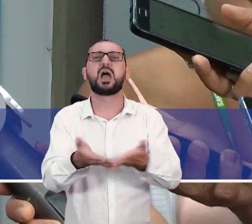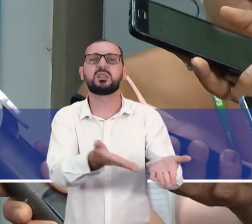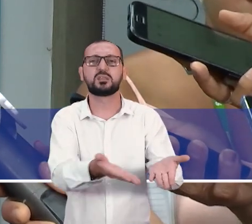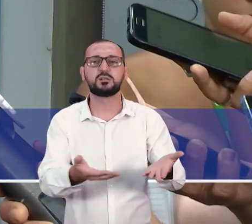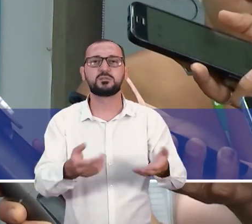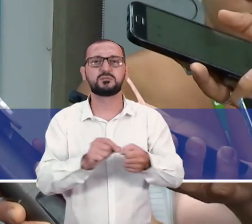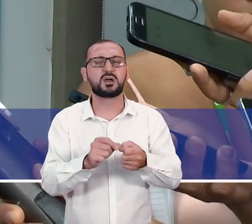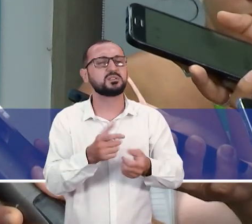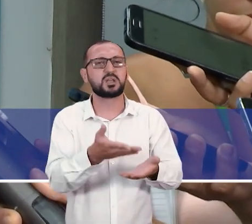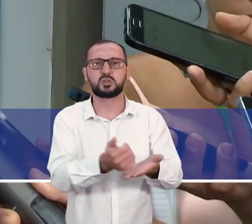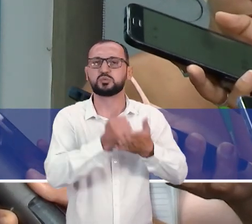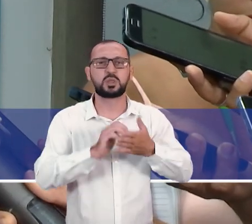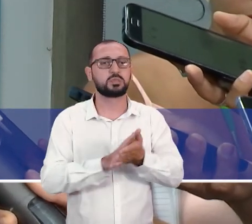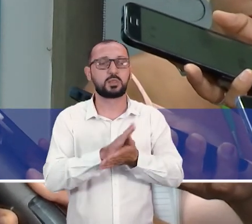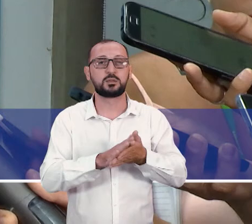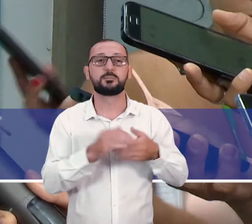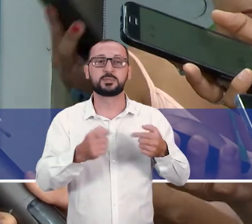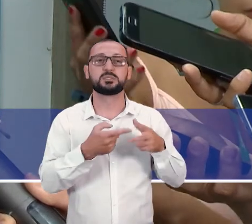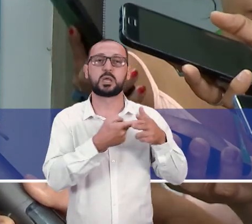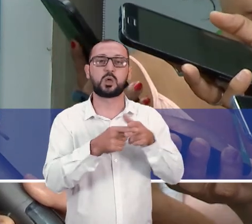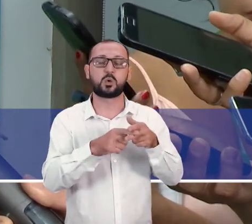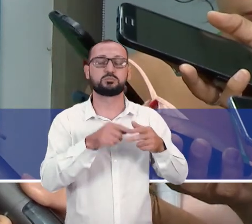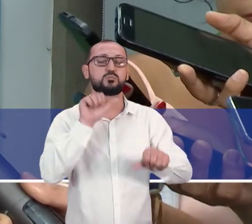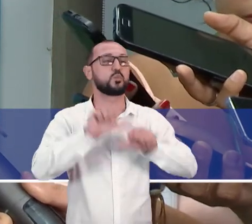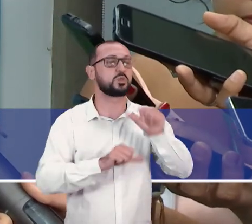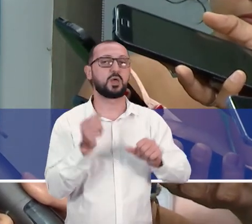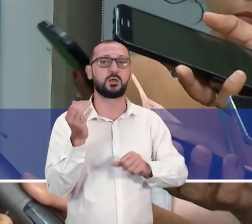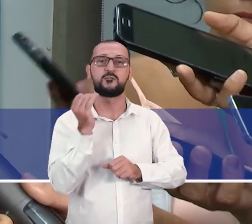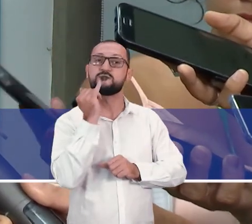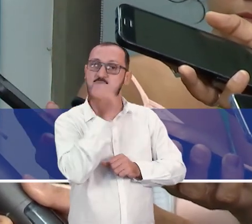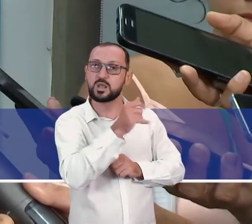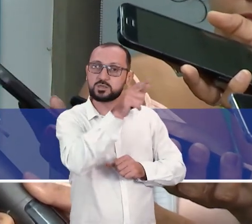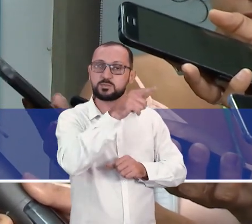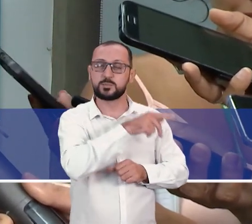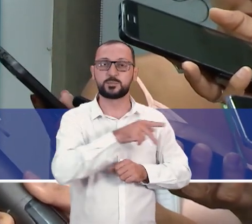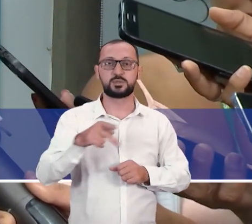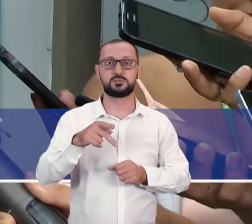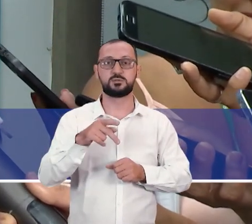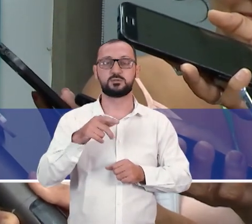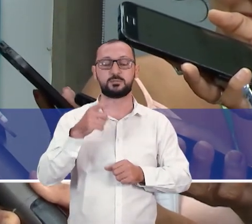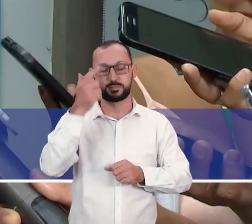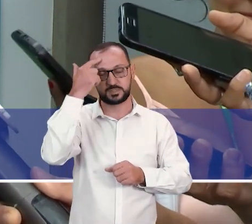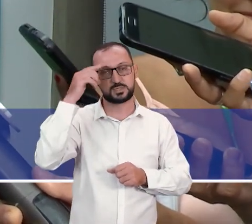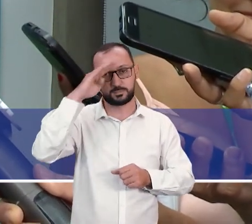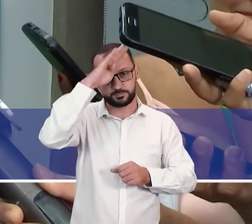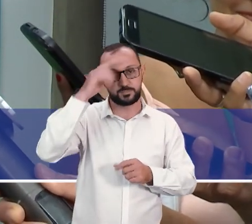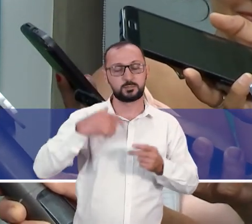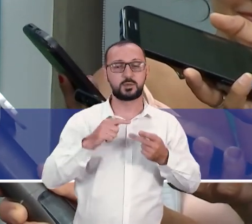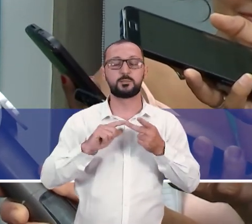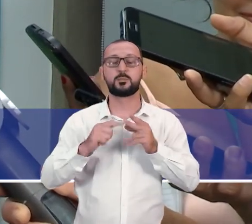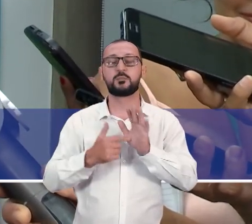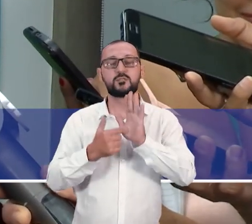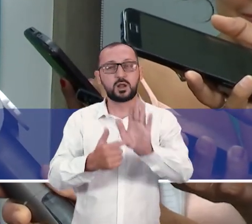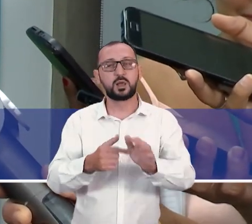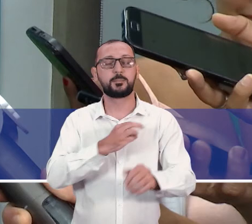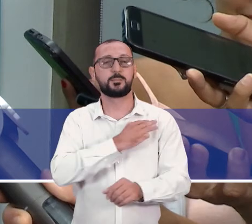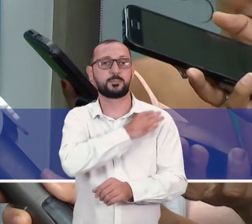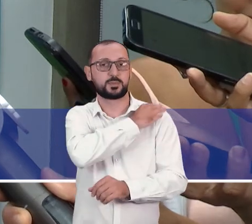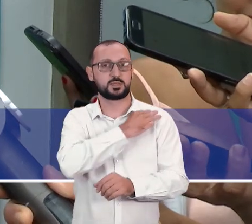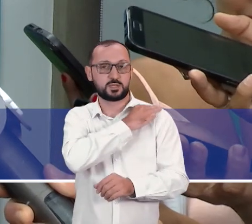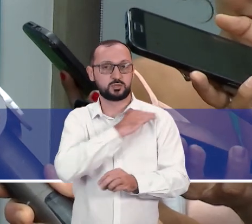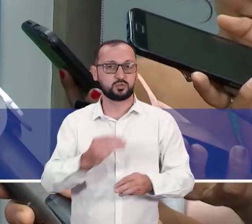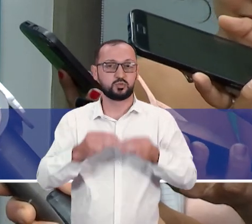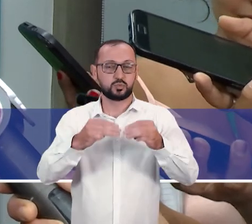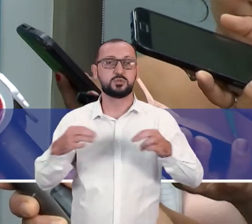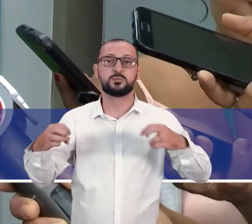é essa NTT que não serve para nada. Essa aí não presta para nada. Nós temos que arrumar essa NTT, falar isso para o presidente da República, Jair Bolsonaro, falar isso para o